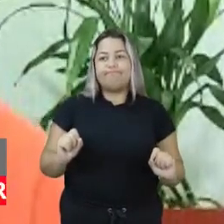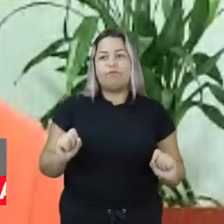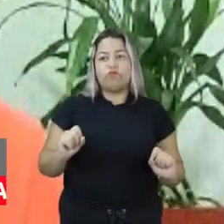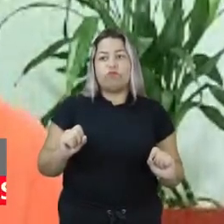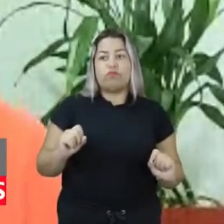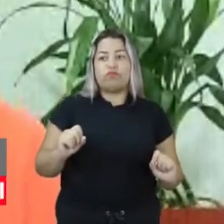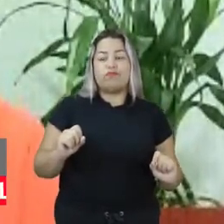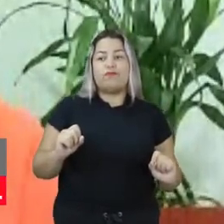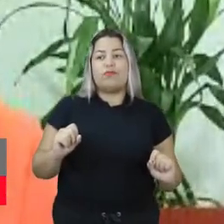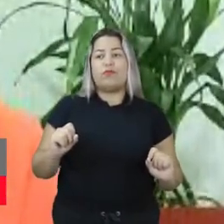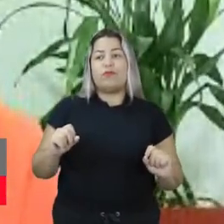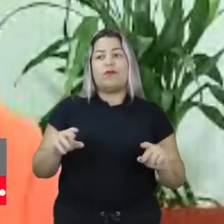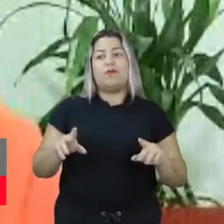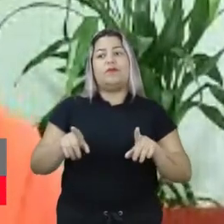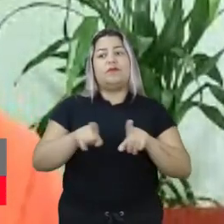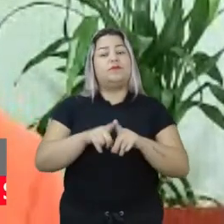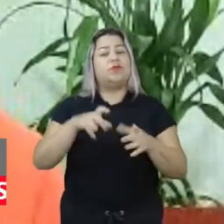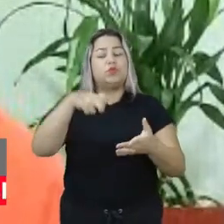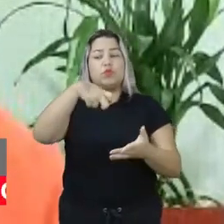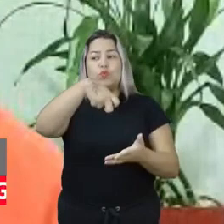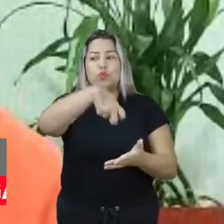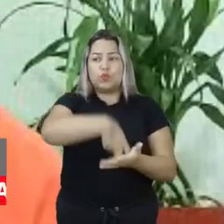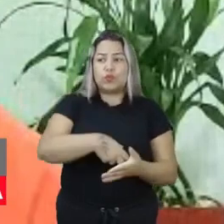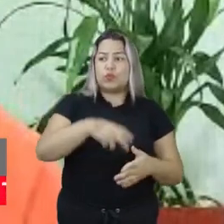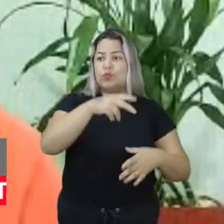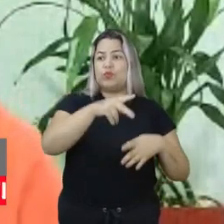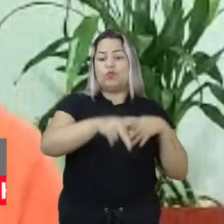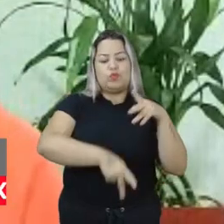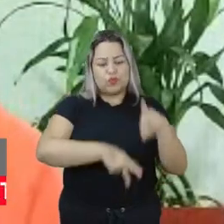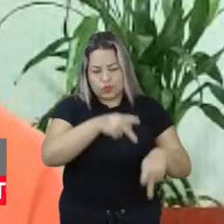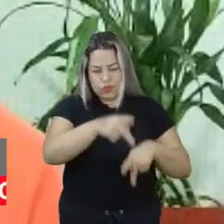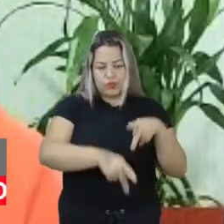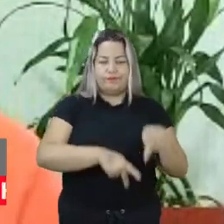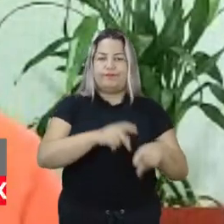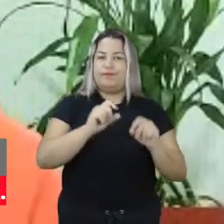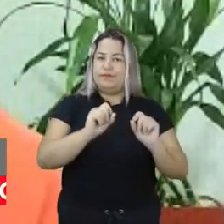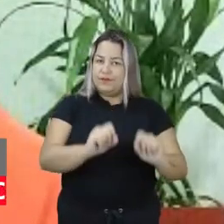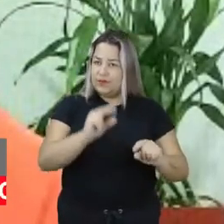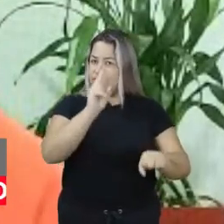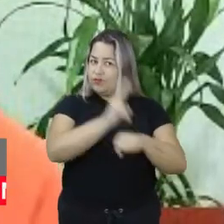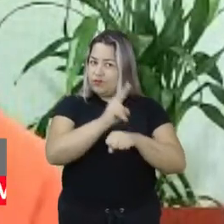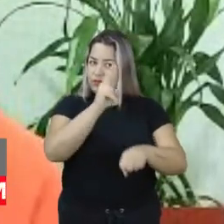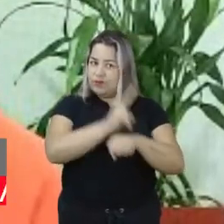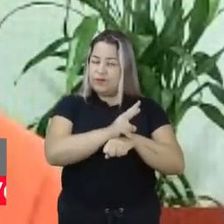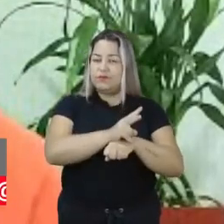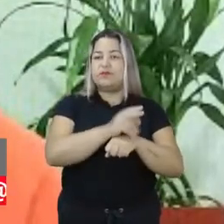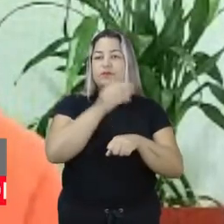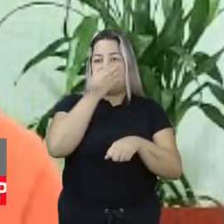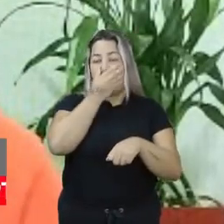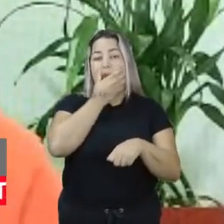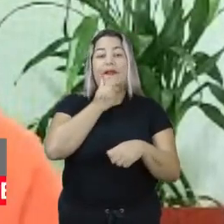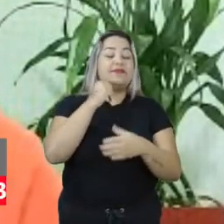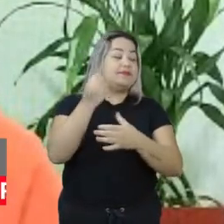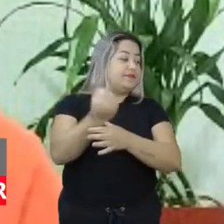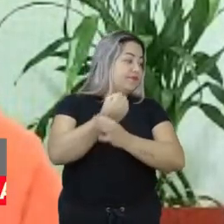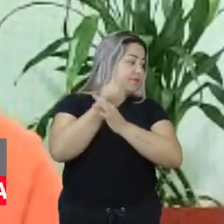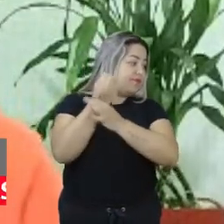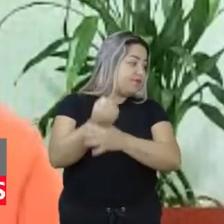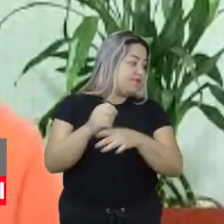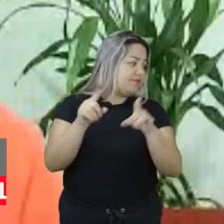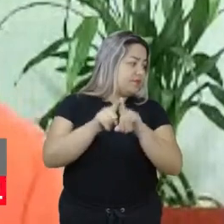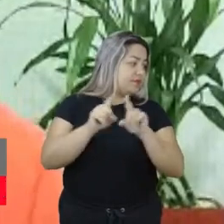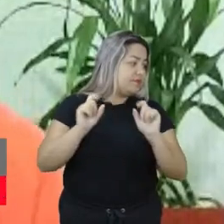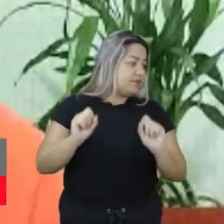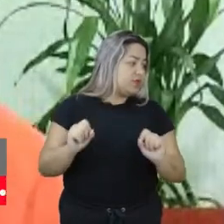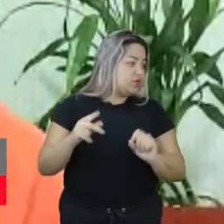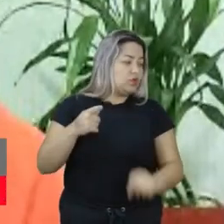mais penosos, obviamente, para a população. Então, a prevenção, a segurança pública de prevenção voltou. Então,